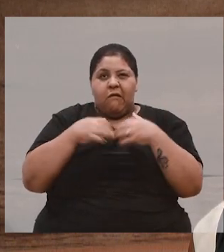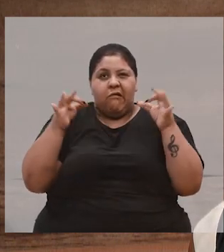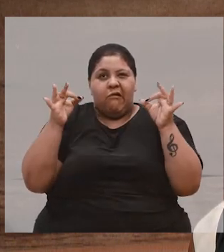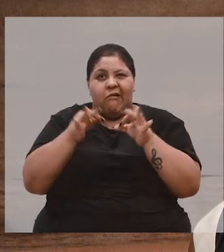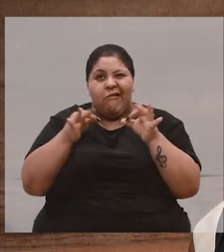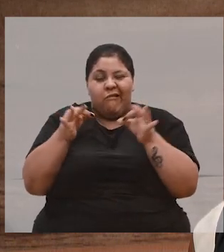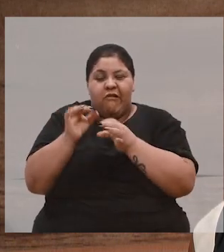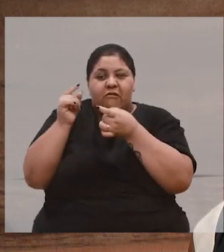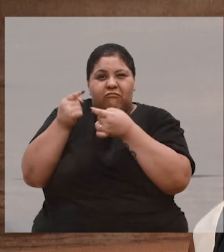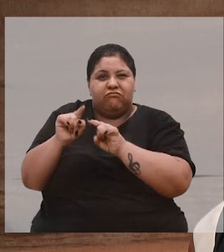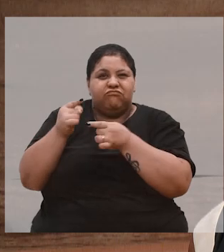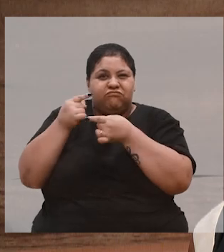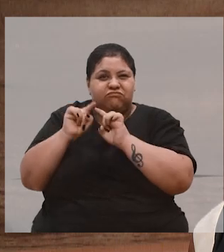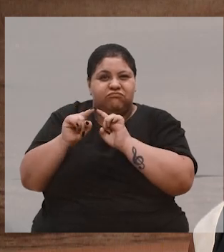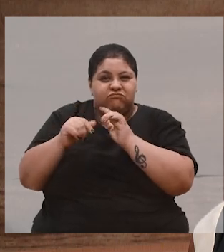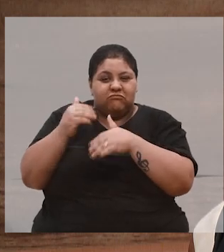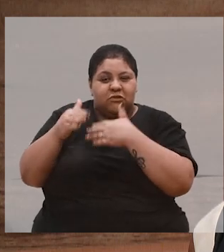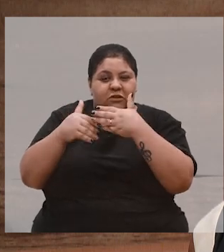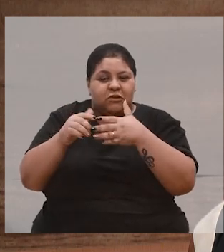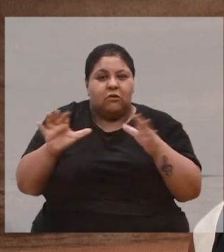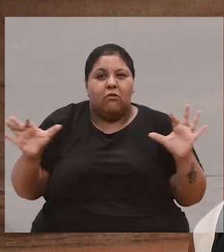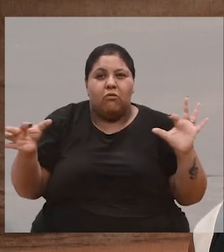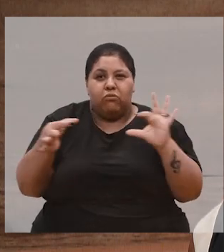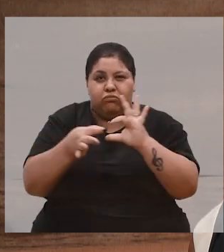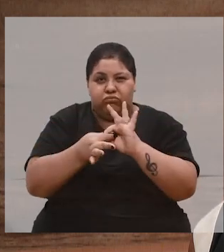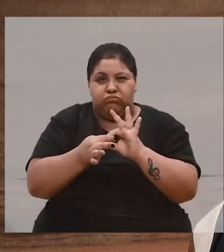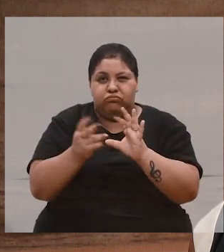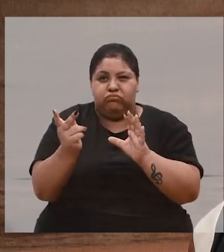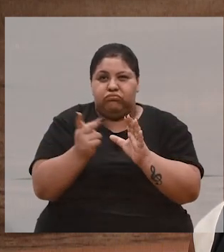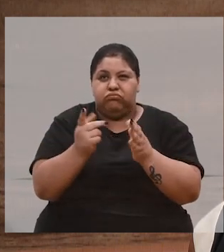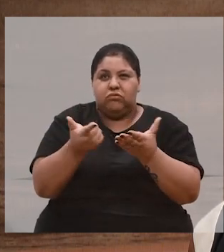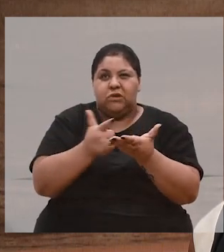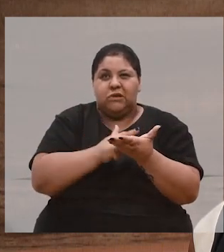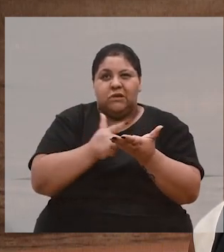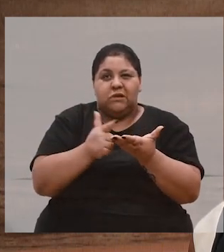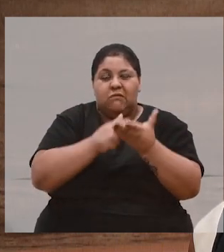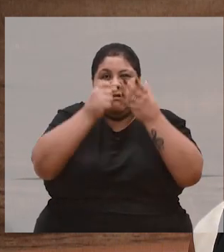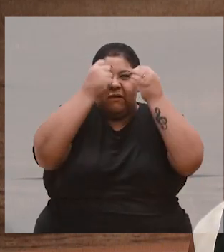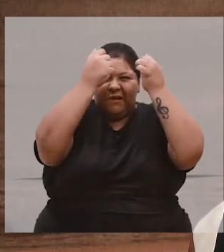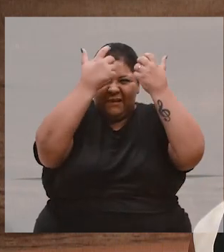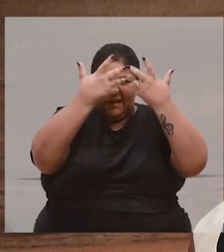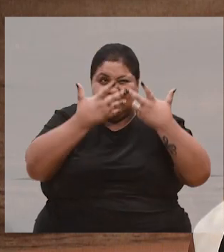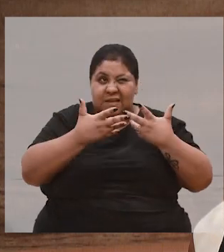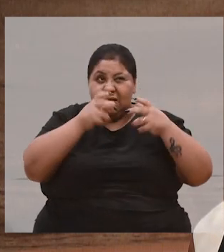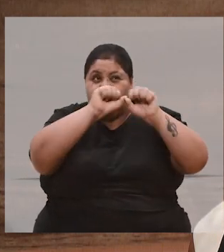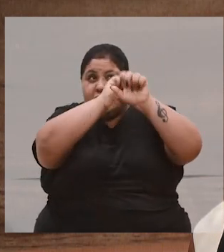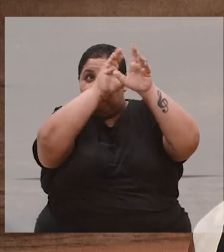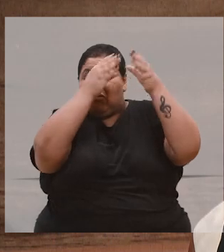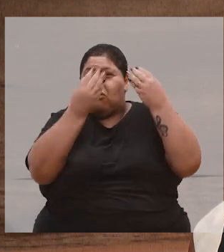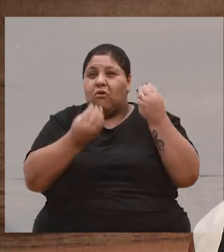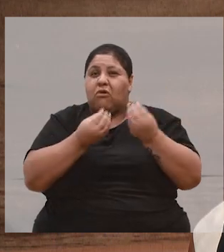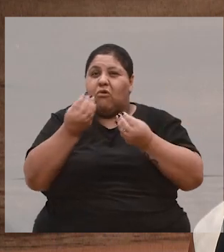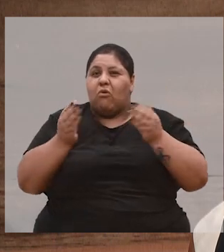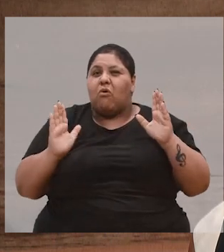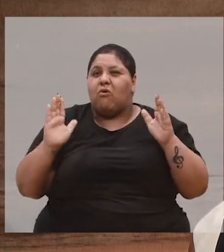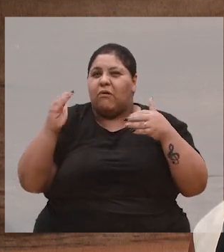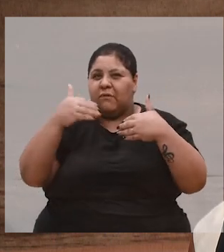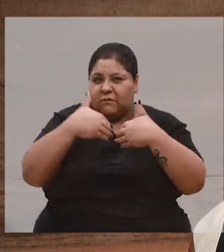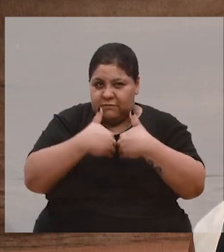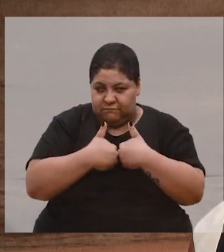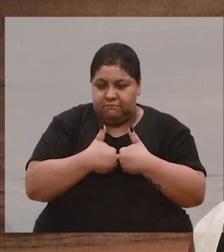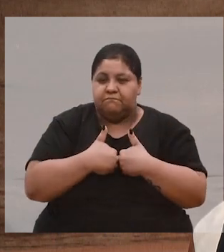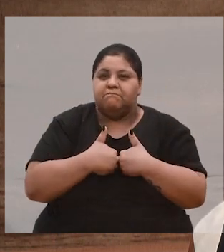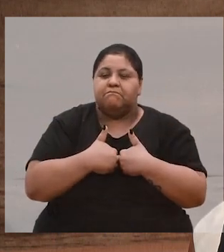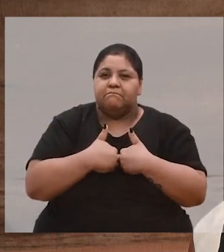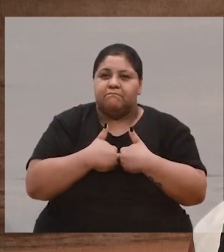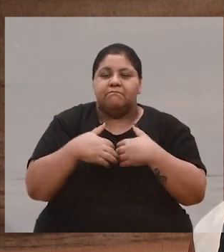incrível e desafiadora jornada, um conjunto de obras aqui, então, problematizando e esclarecendo o transtorno do